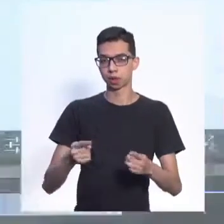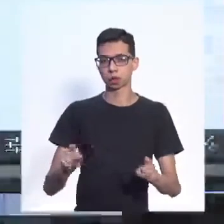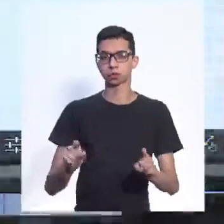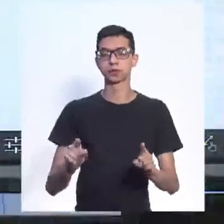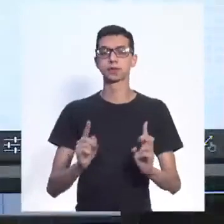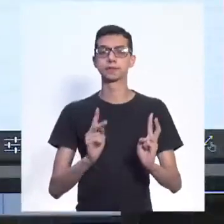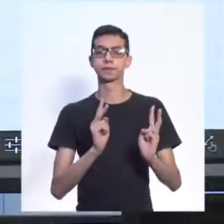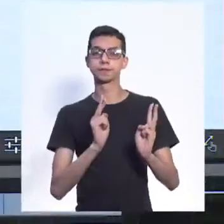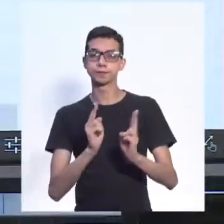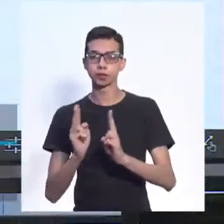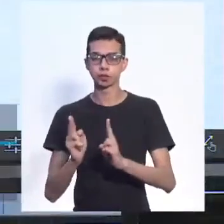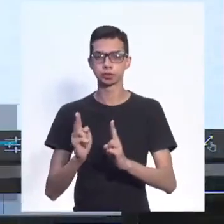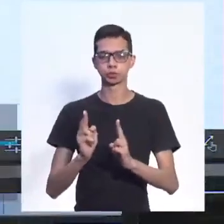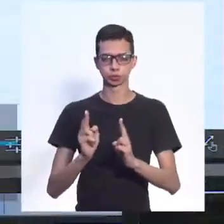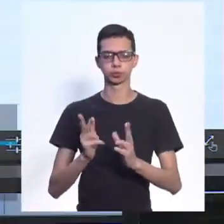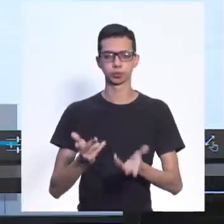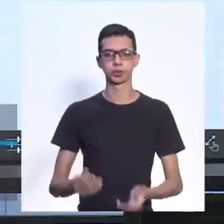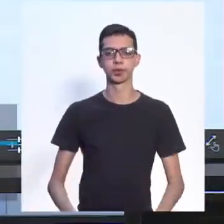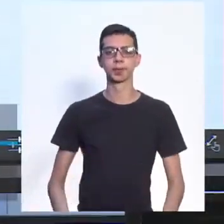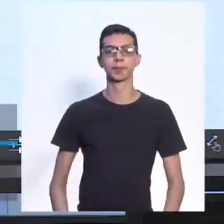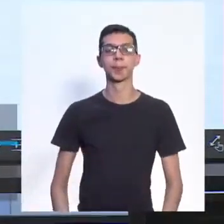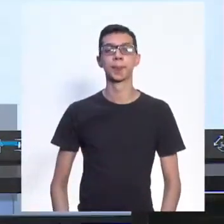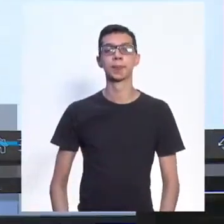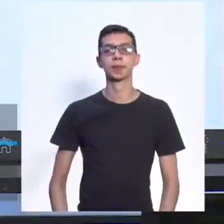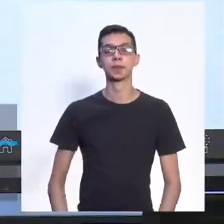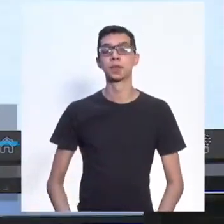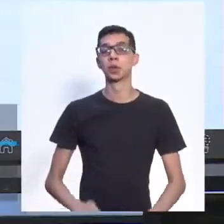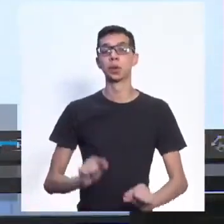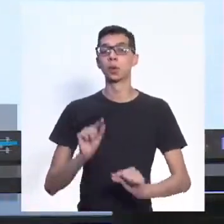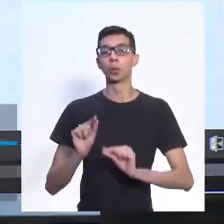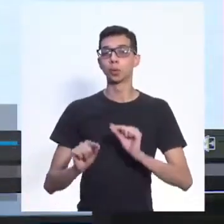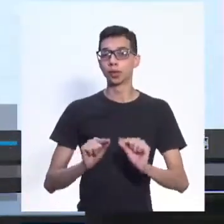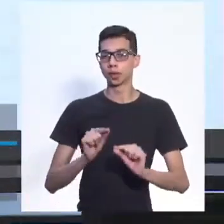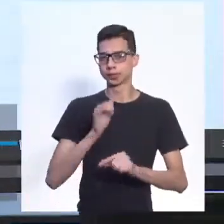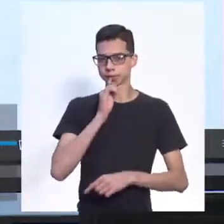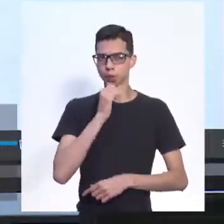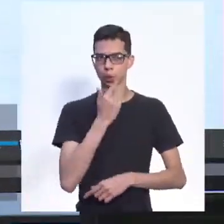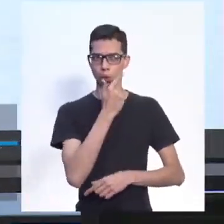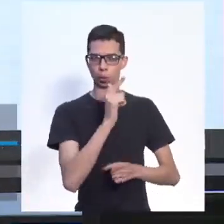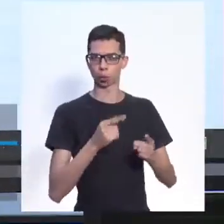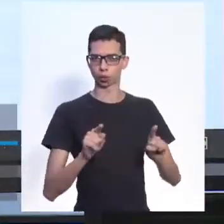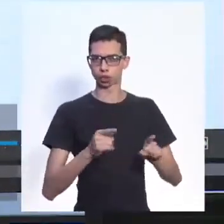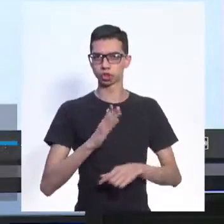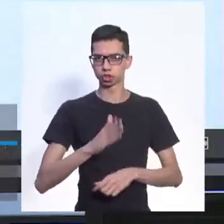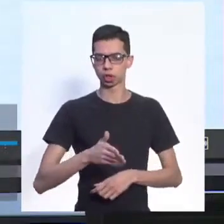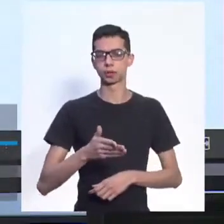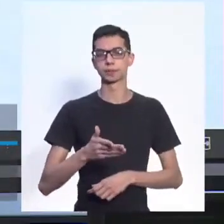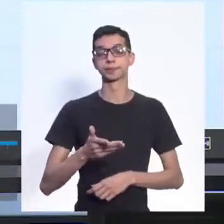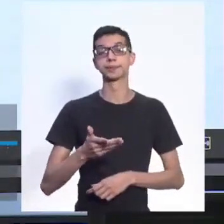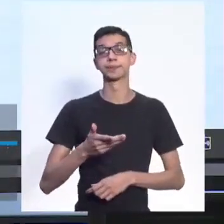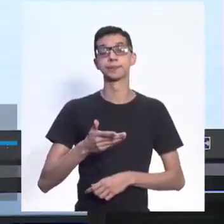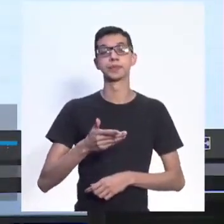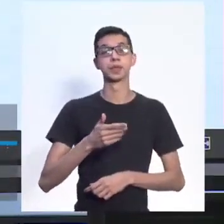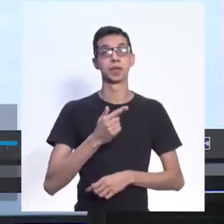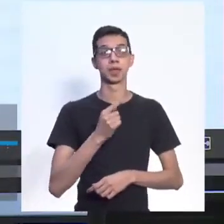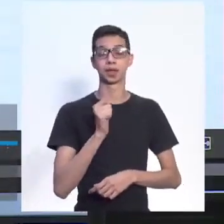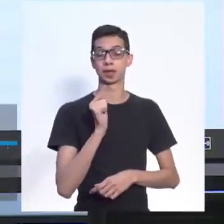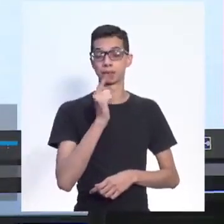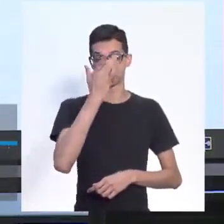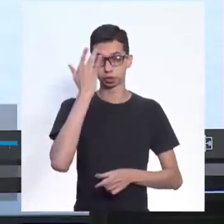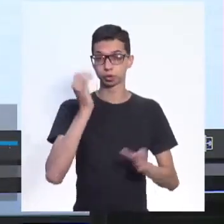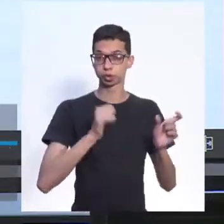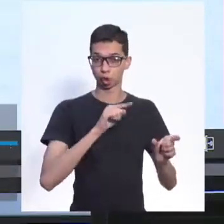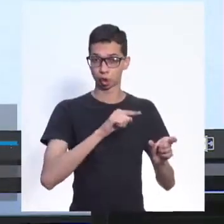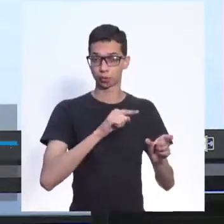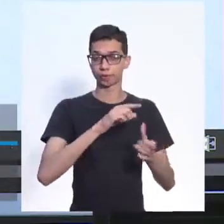Né? É quando eu pego um trecho de uma outra canção que já existe, claro, com autorização expressa do compositor dessa outra canção, e eu insiro